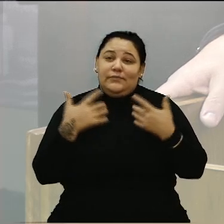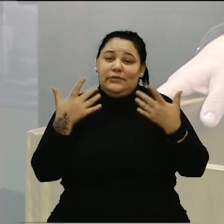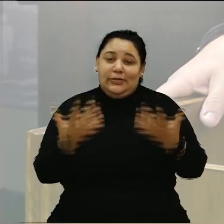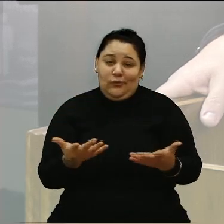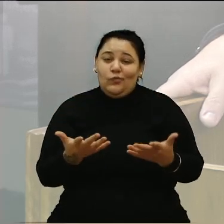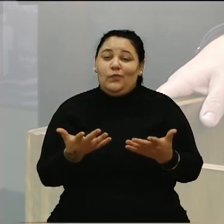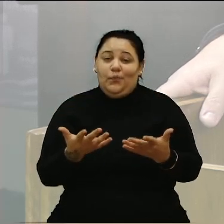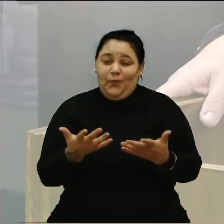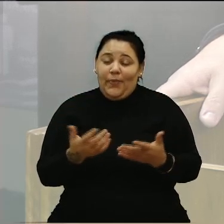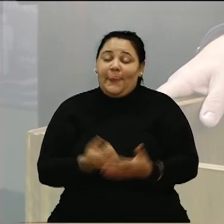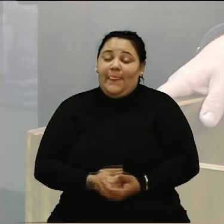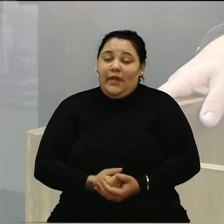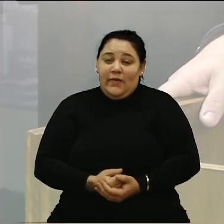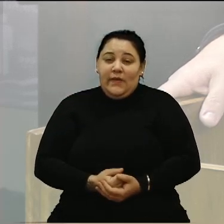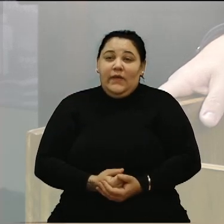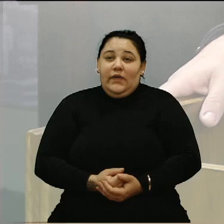Então,